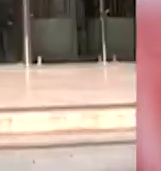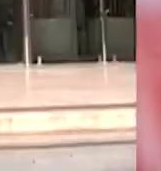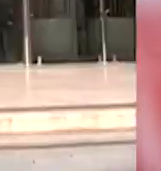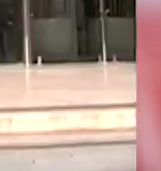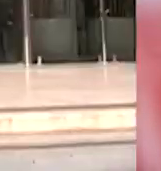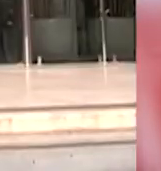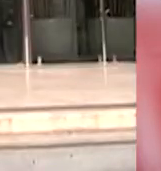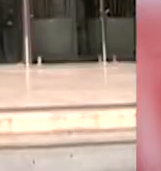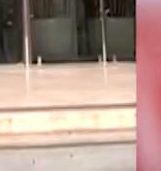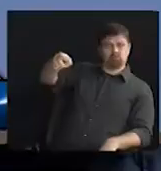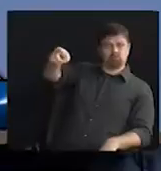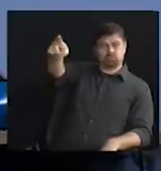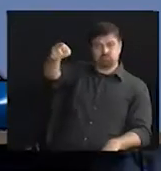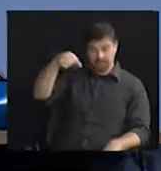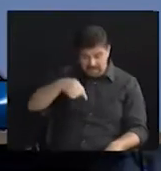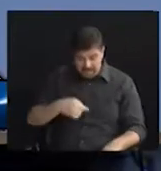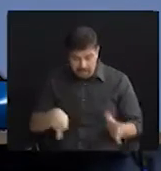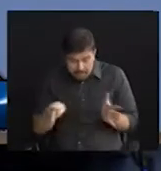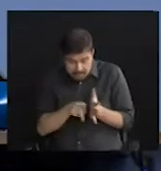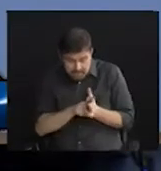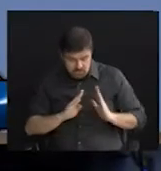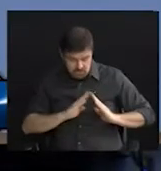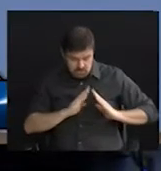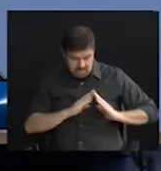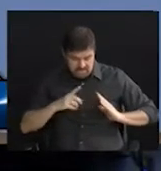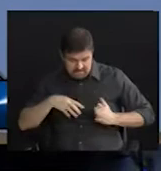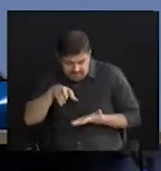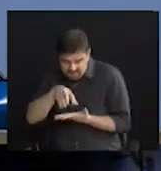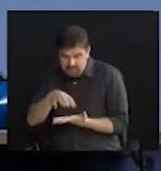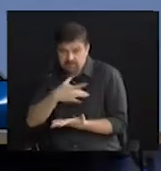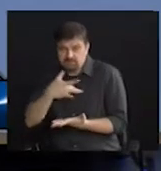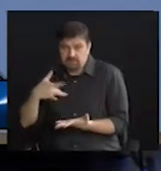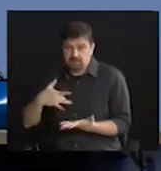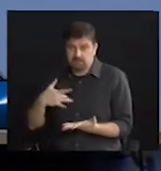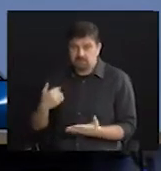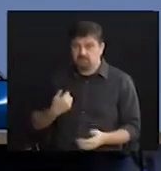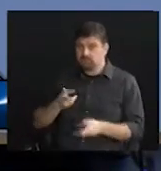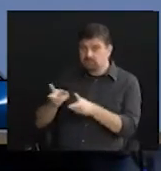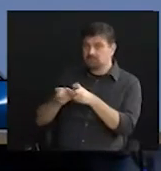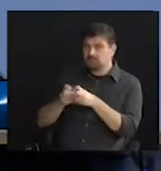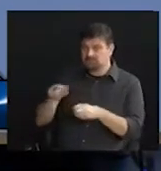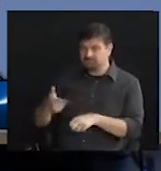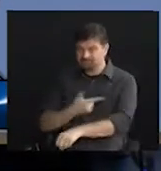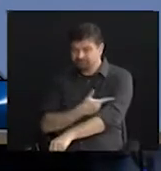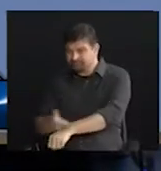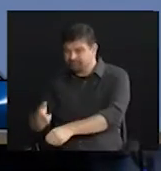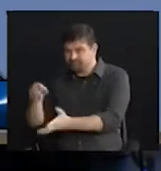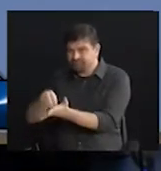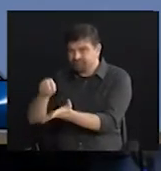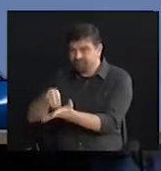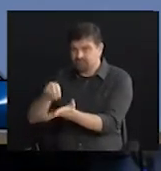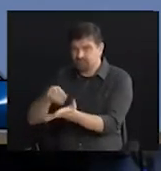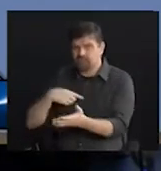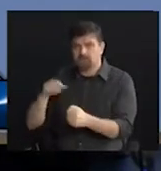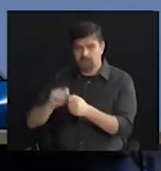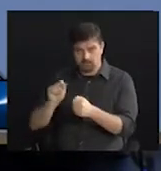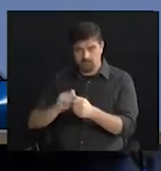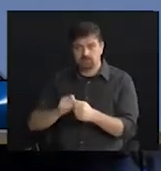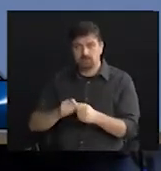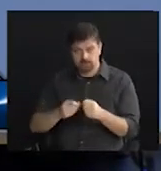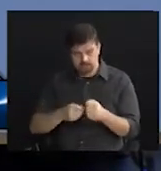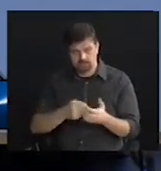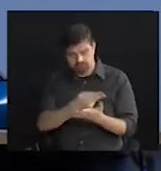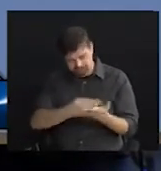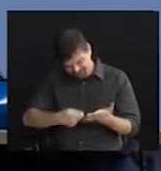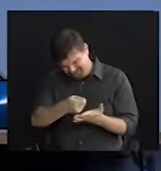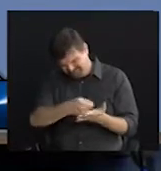Municipal sobre o caso. E, no entanto, o a gente viu, então, foi um imenso desrespeito. Eu quero dizer aqui que eu protocolei requerimentos